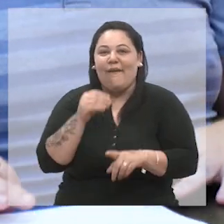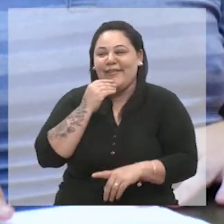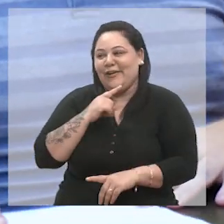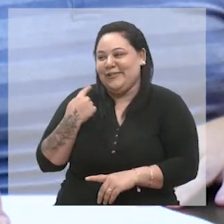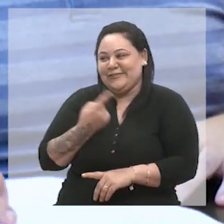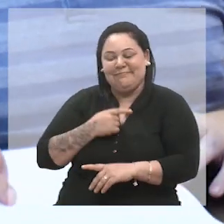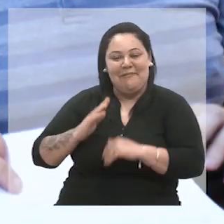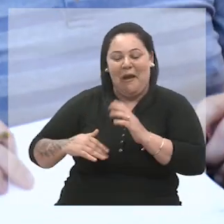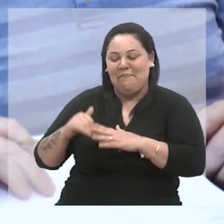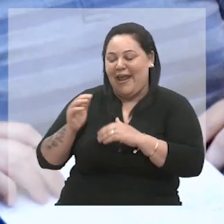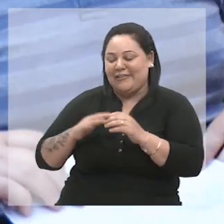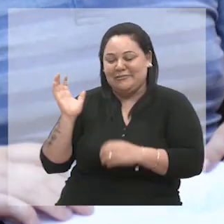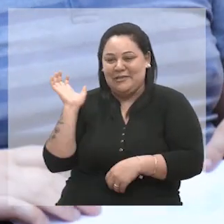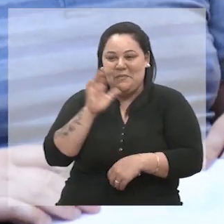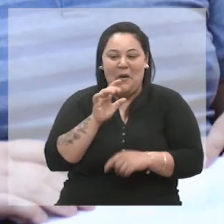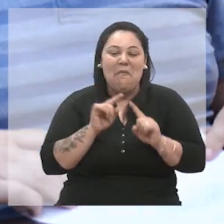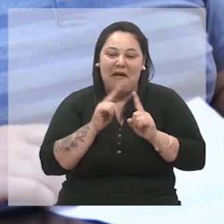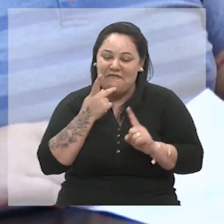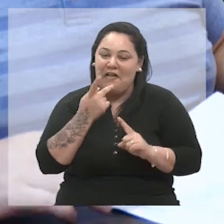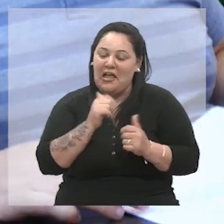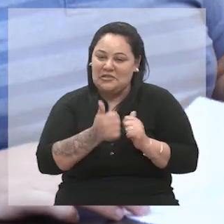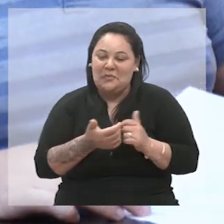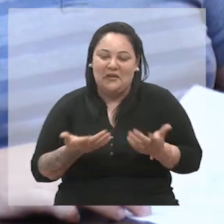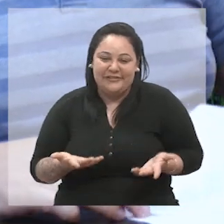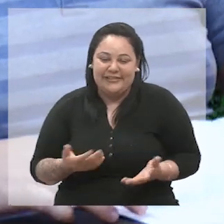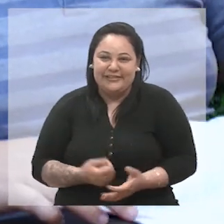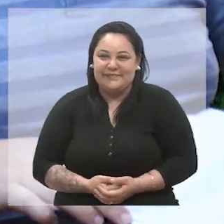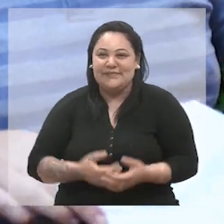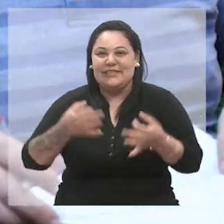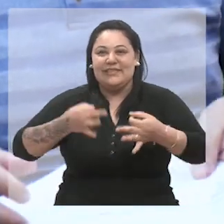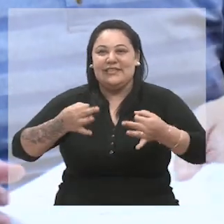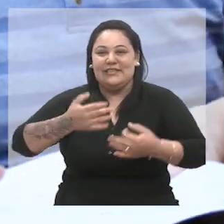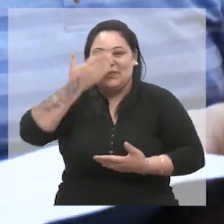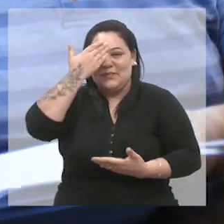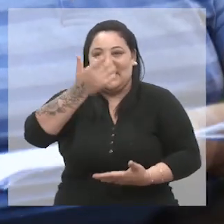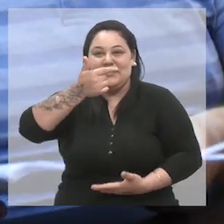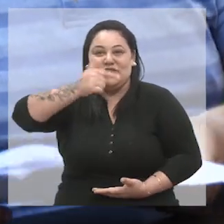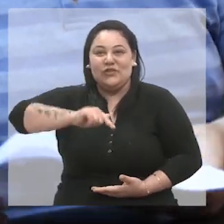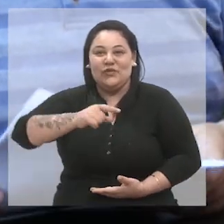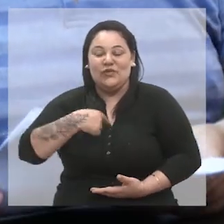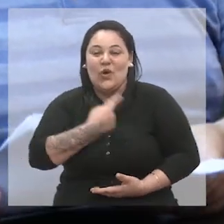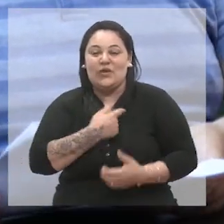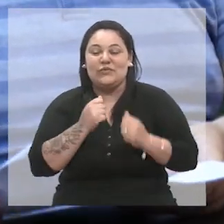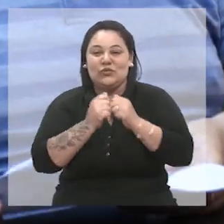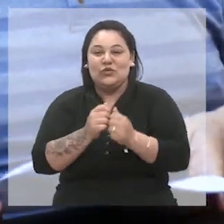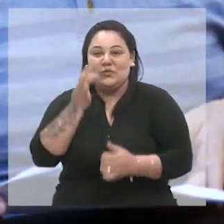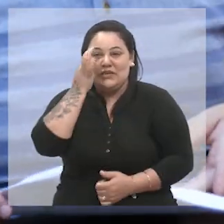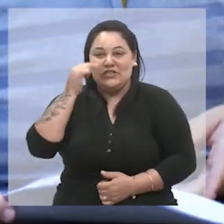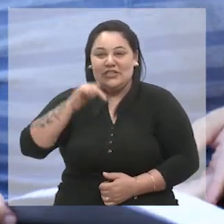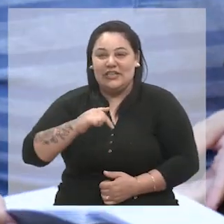Não jogamos handebol, mas vamos falar bastante do esporte. Com toda certeza. Obrigado mais uma vez, estamos aqui